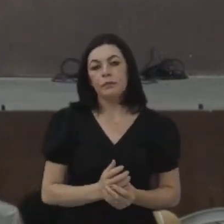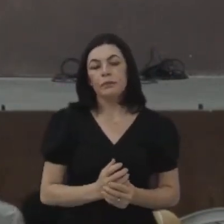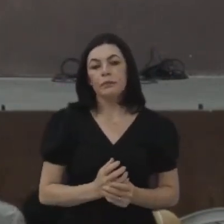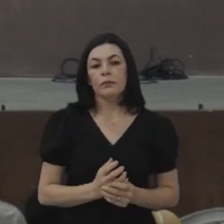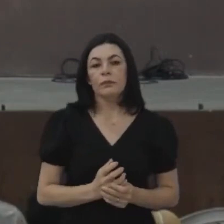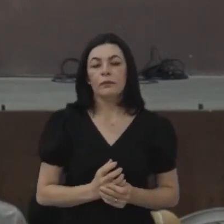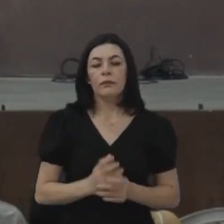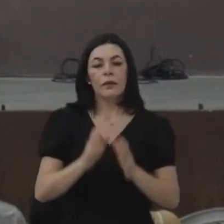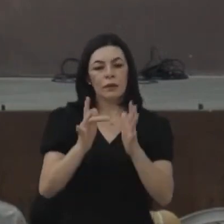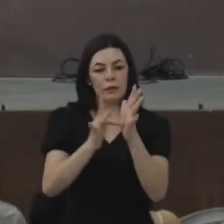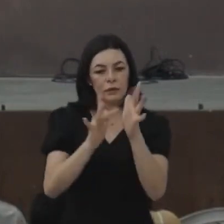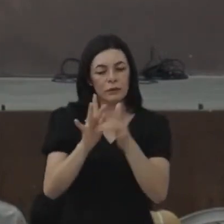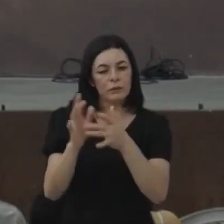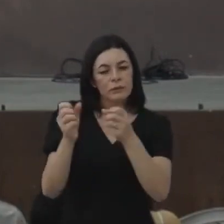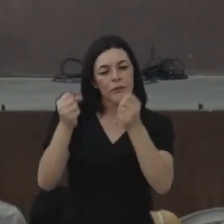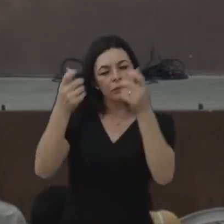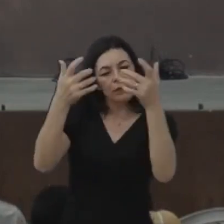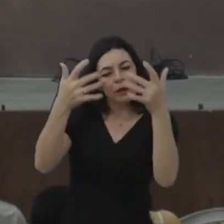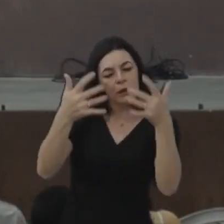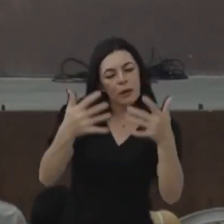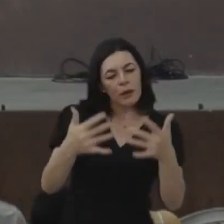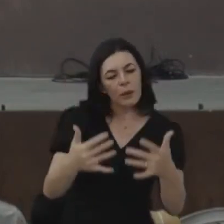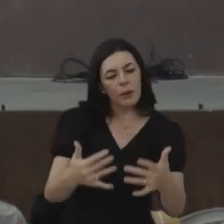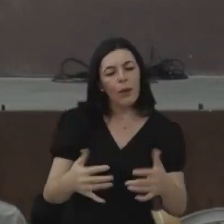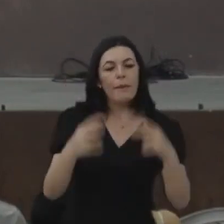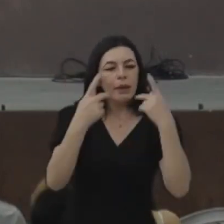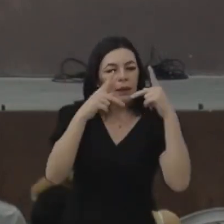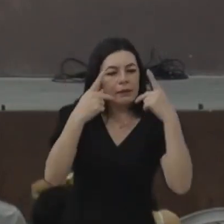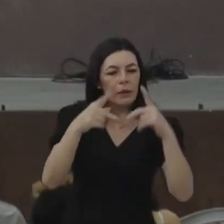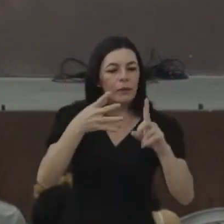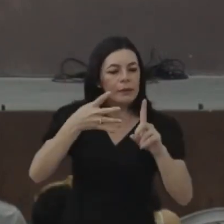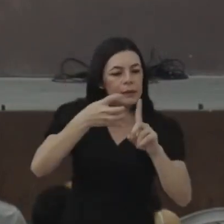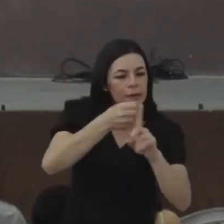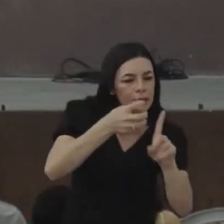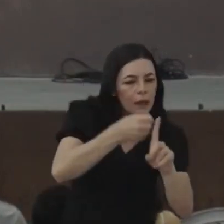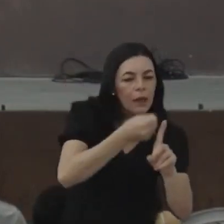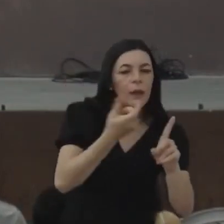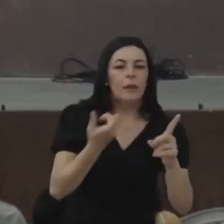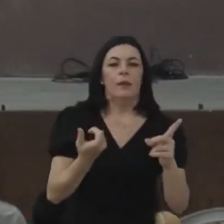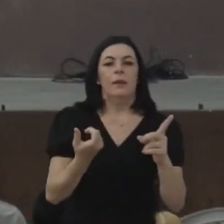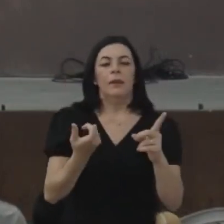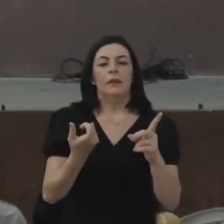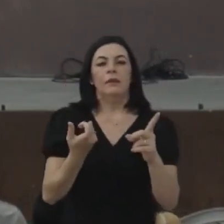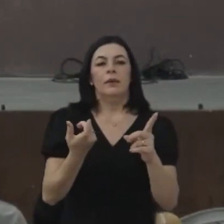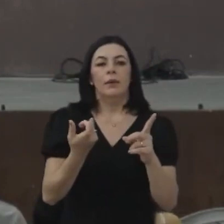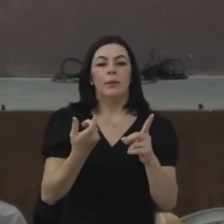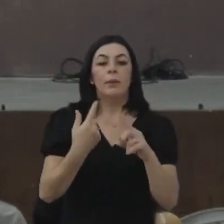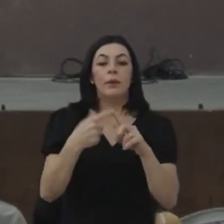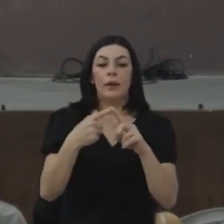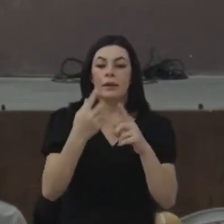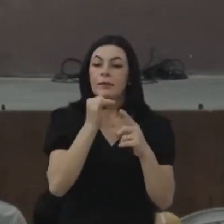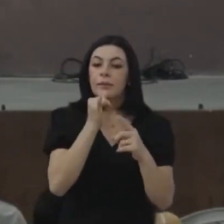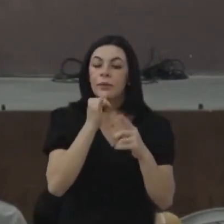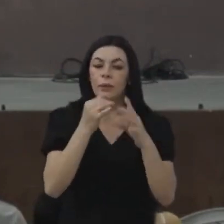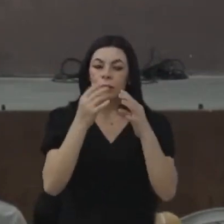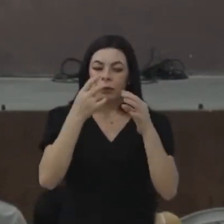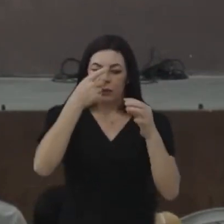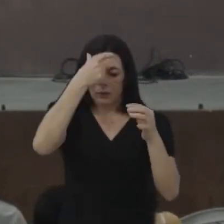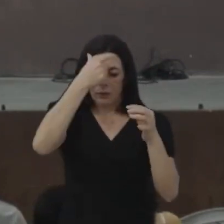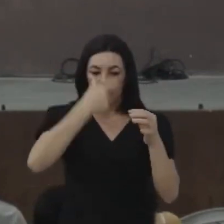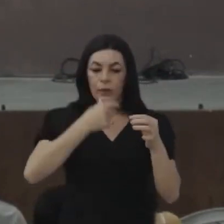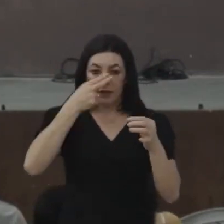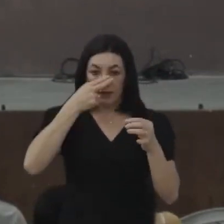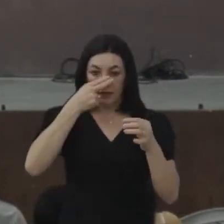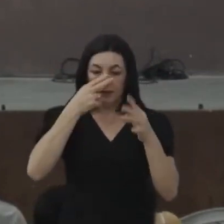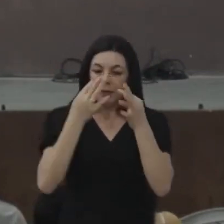Após Jesus falar sobre a perseguição que o testemunho cristão